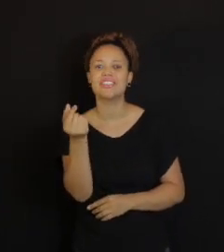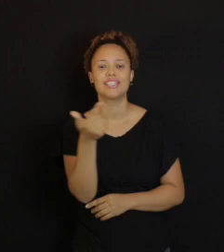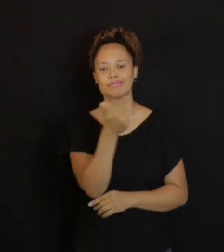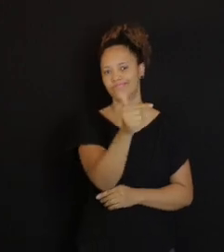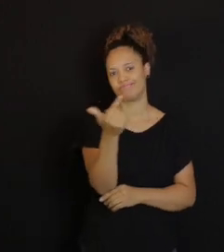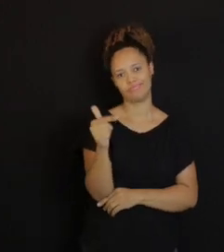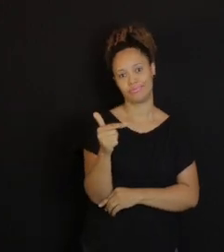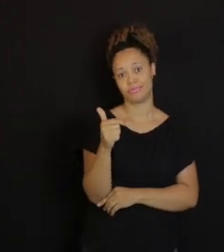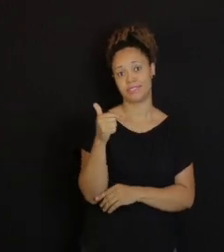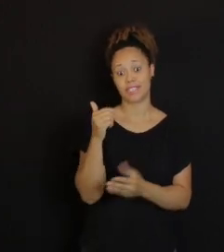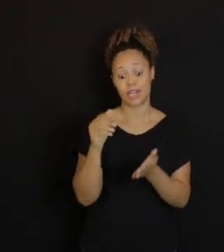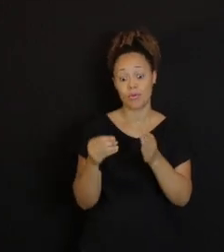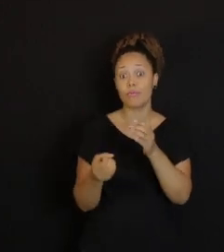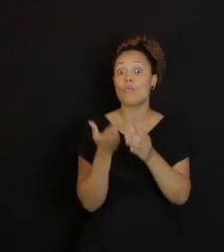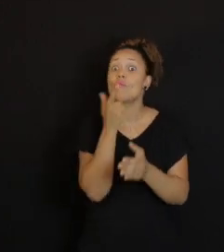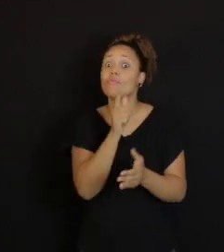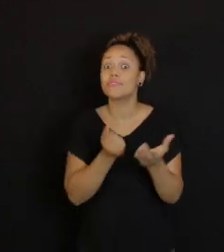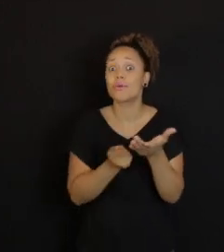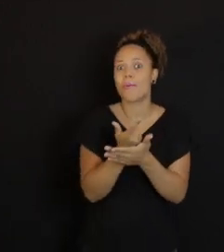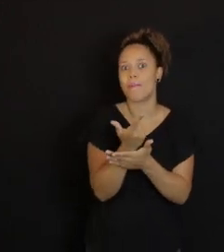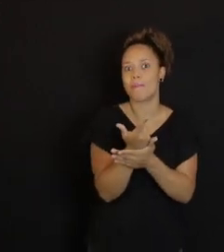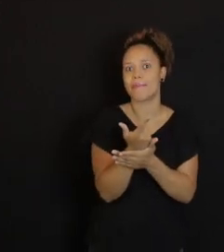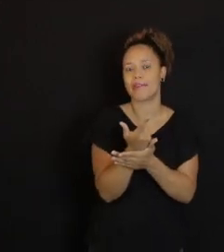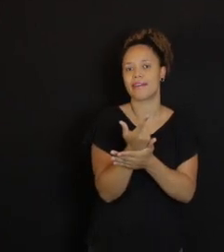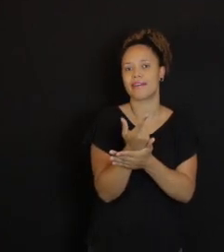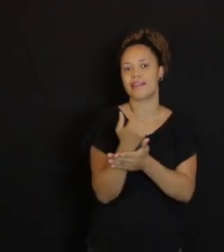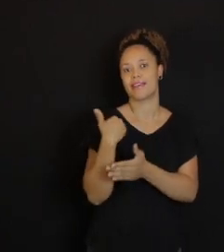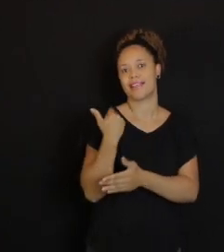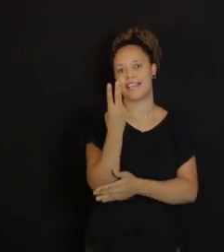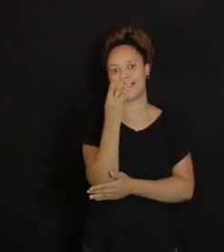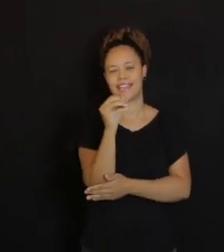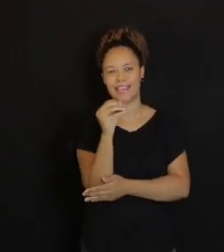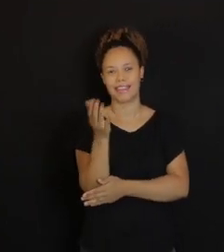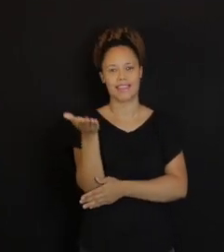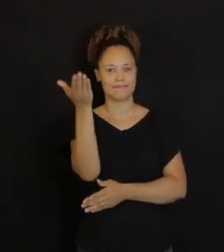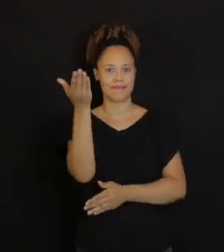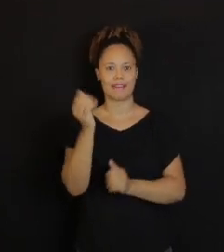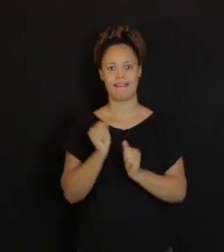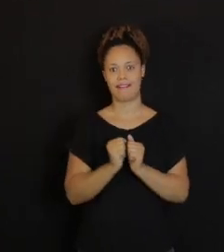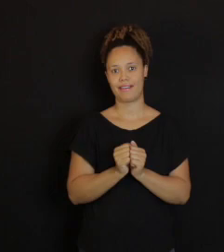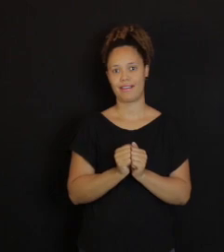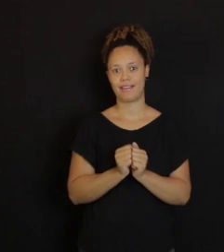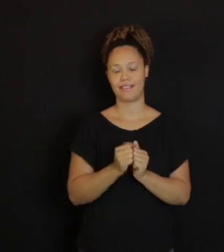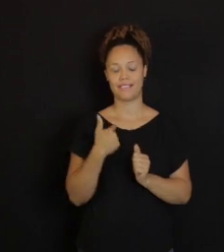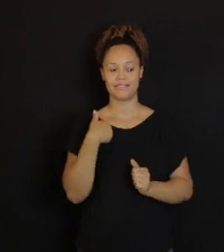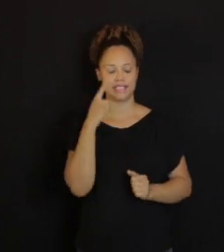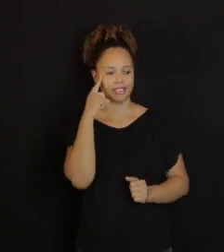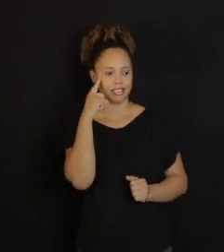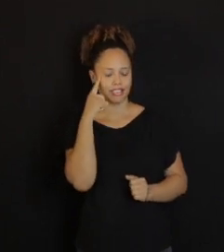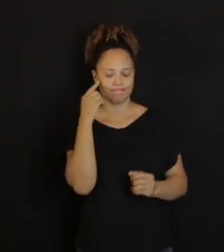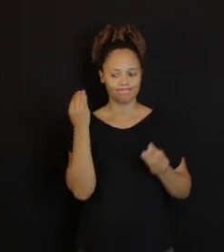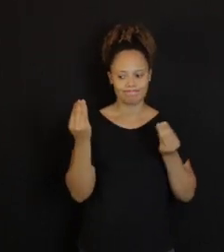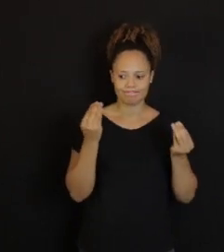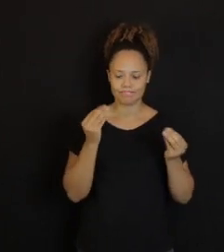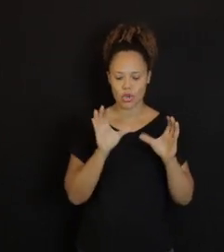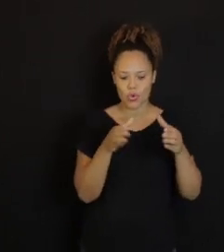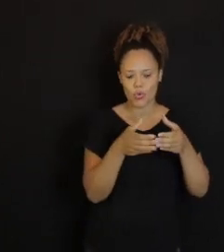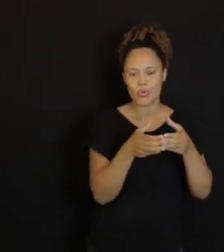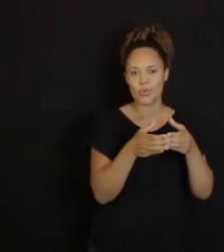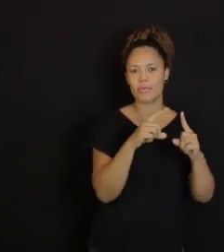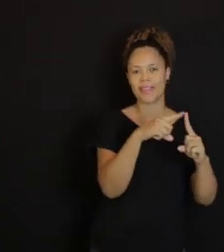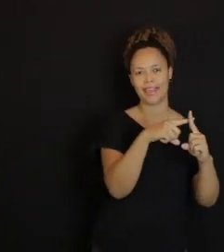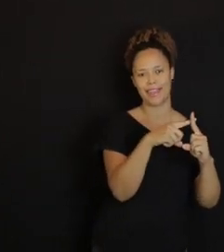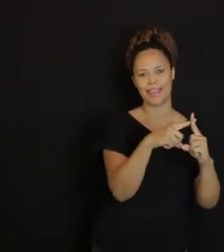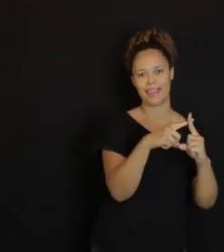bom com 30 e poucos anos. Tinha que... ou você se propunha tocar numa banda de igreja